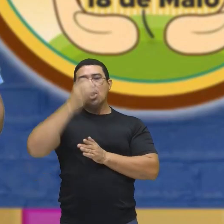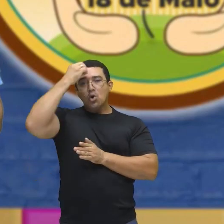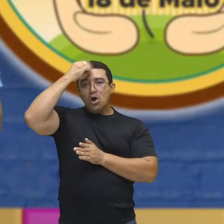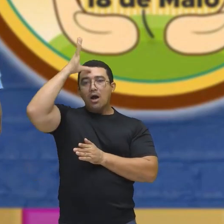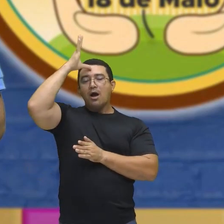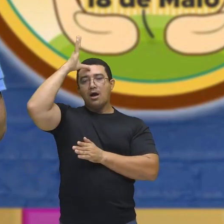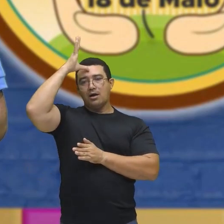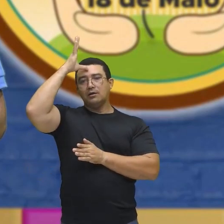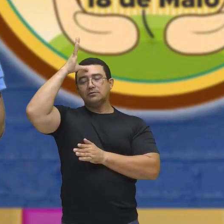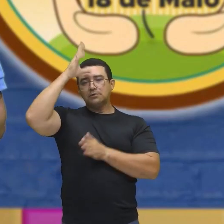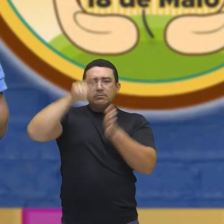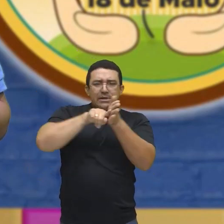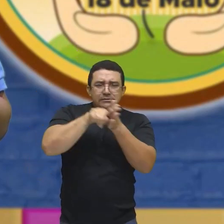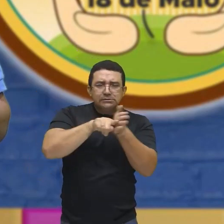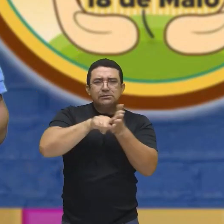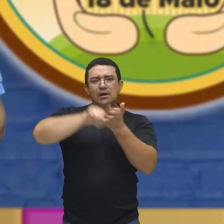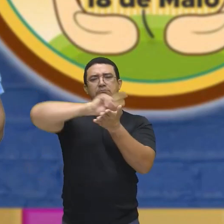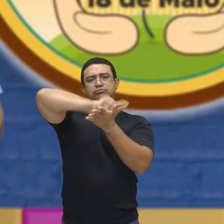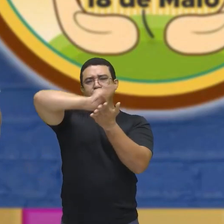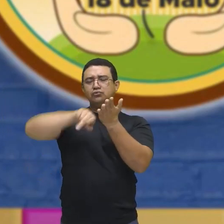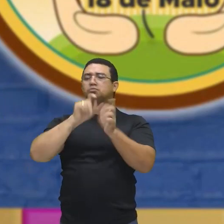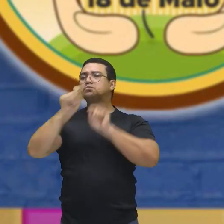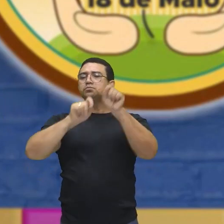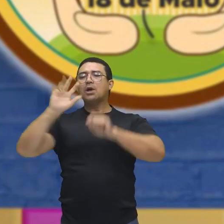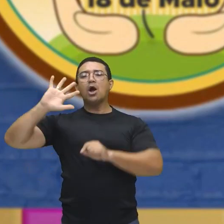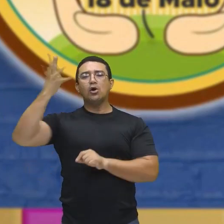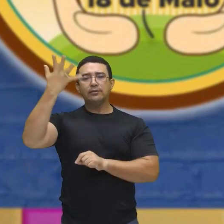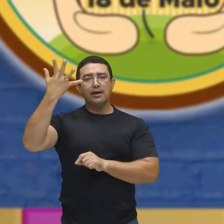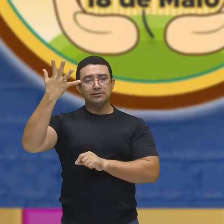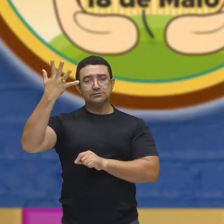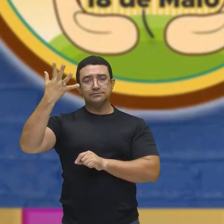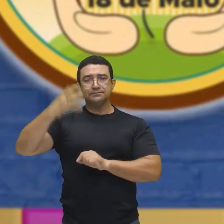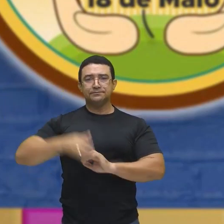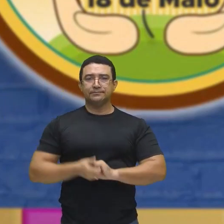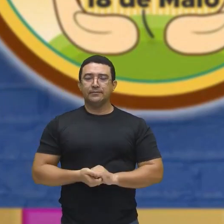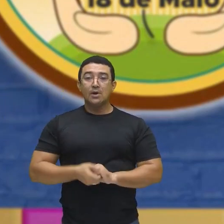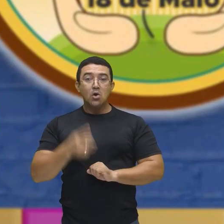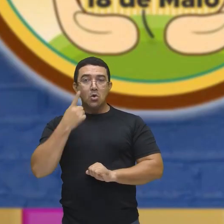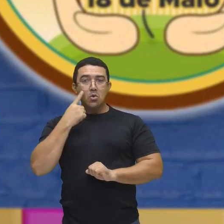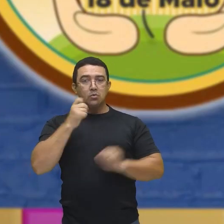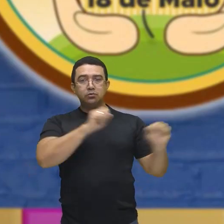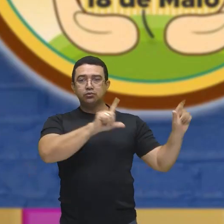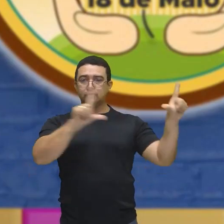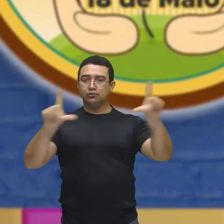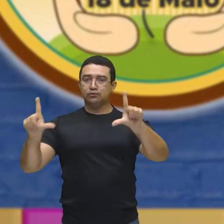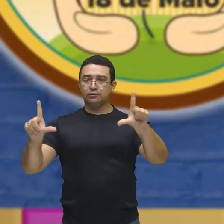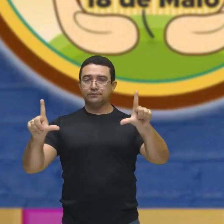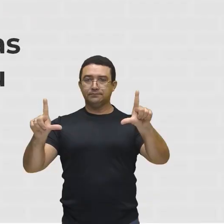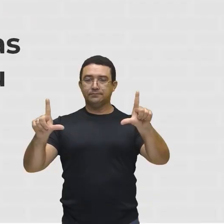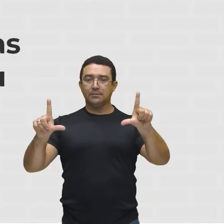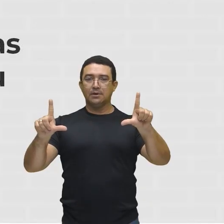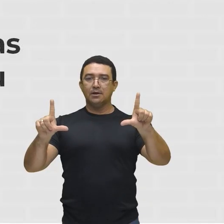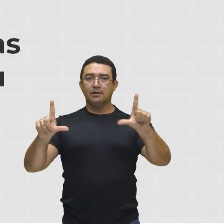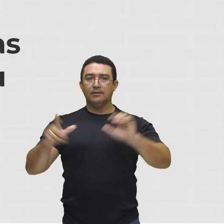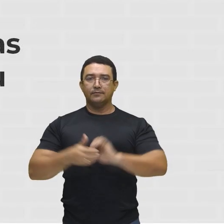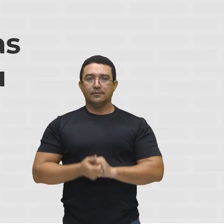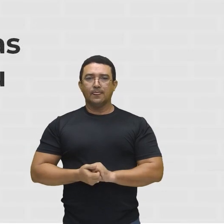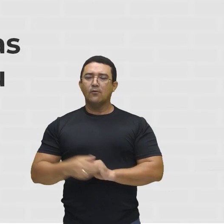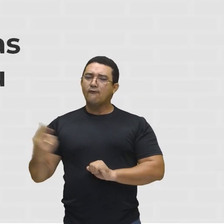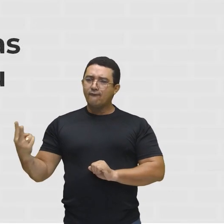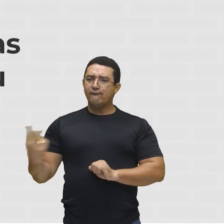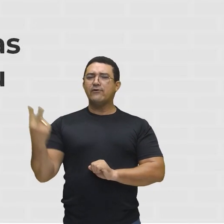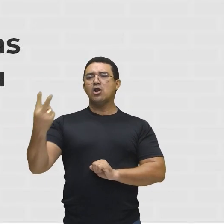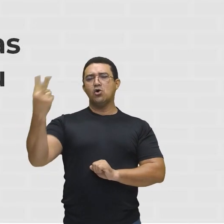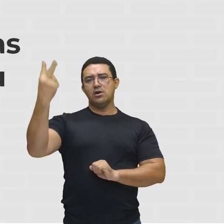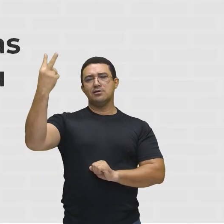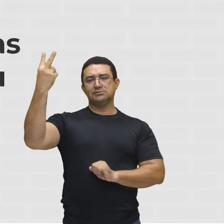meus conhecimentos. E aí, o que acontece mais? Tá? Vamos ver mais um pouquinho sobre isso, valorizar essa